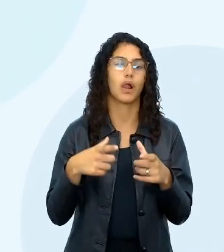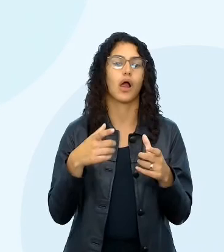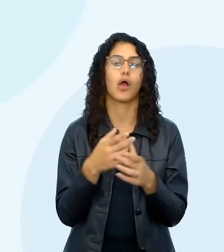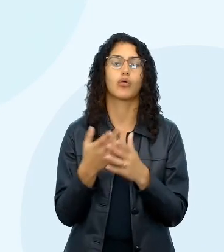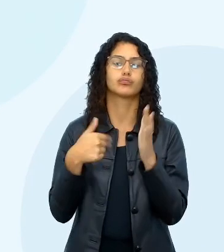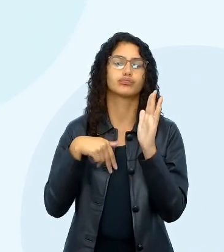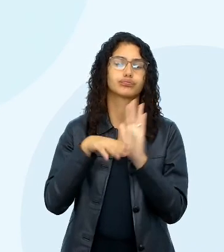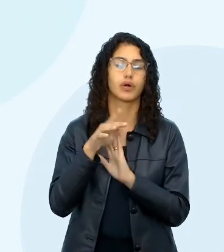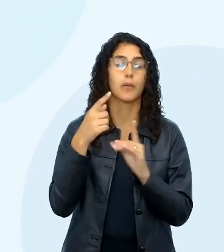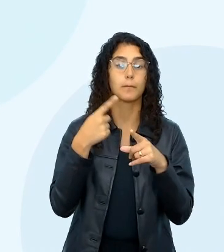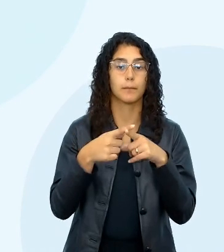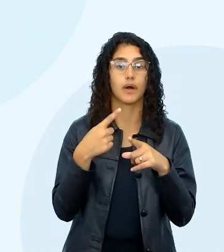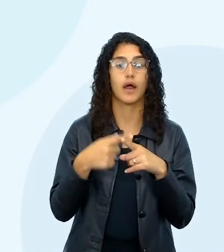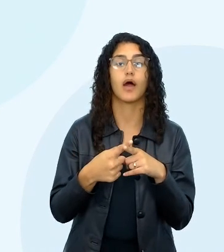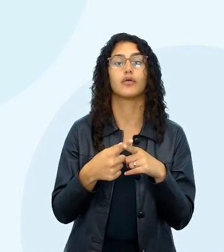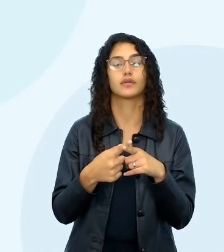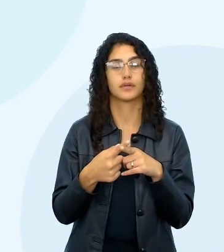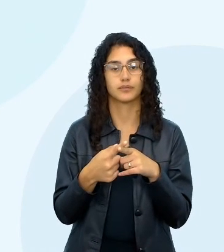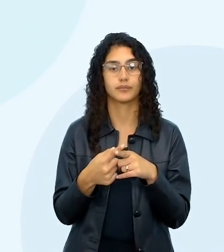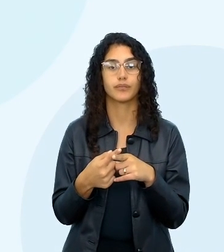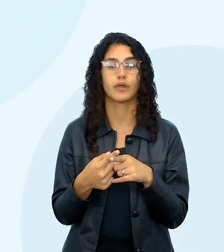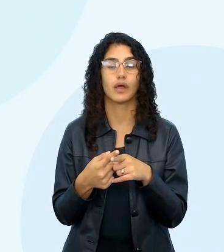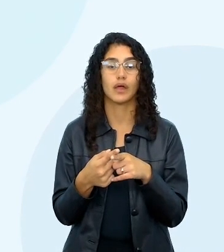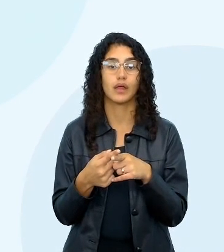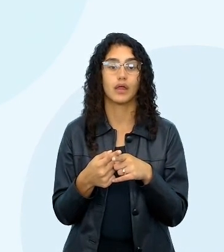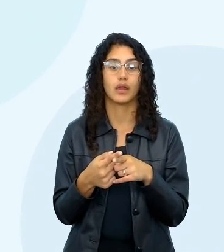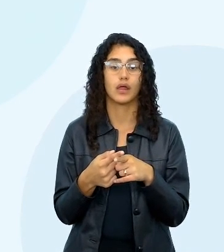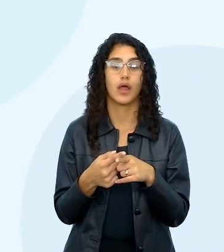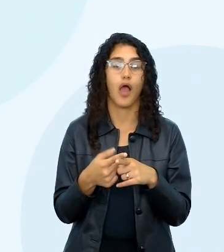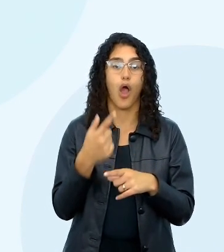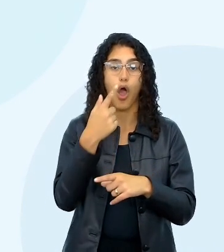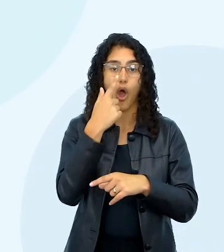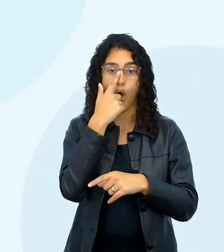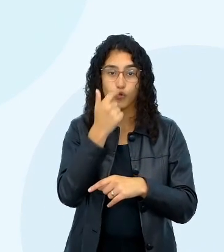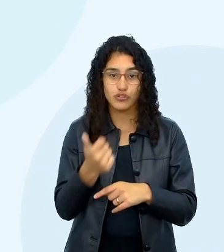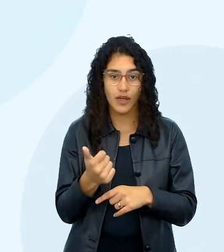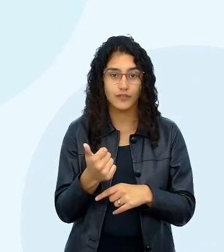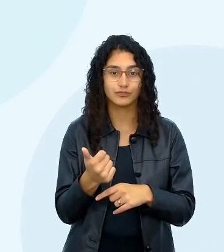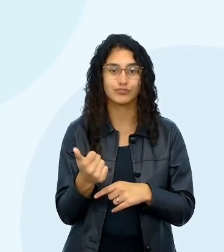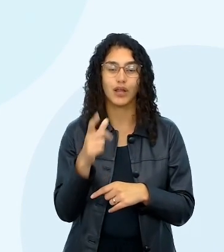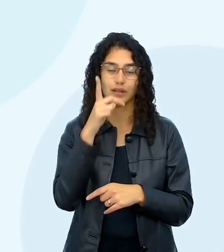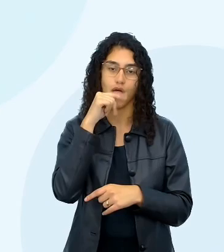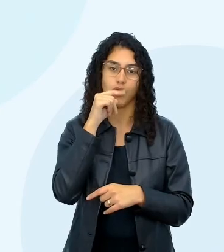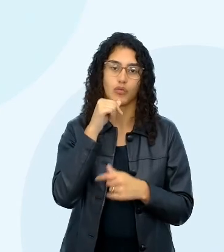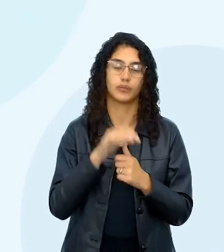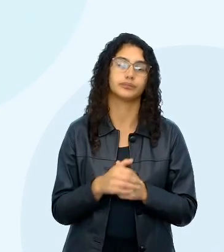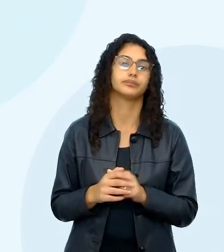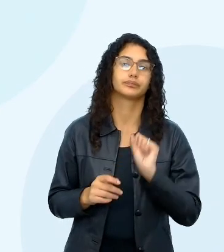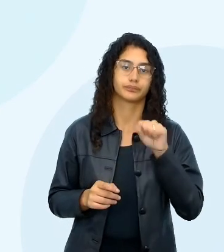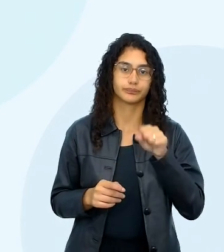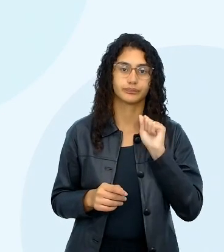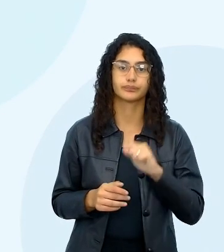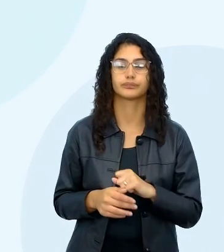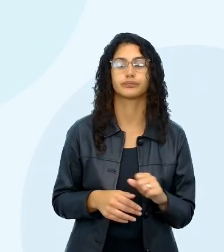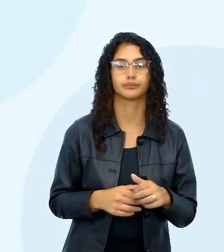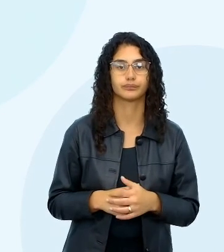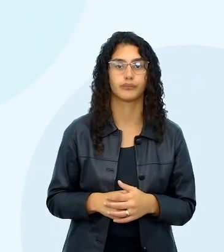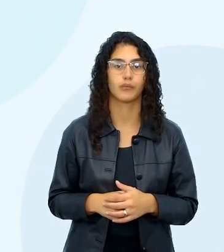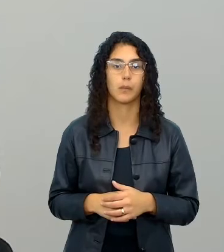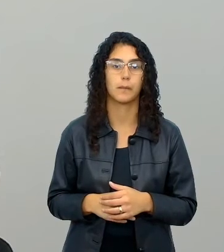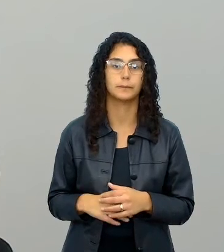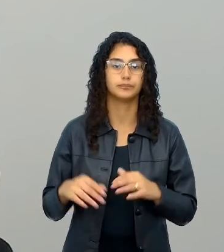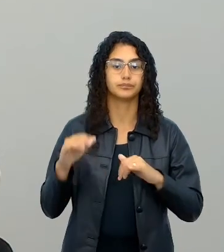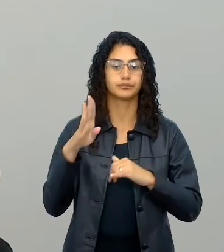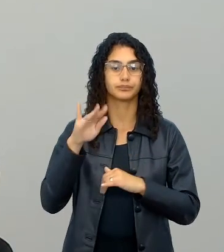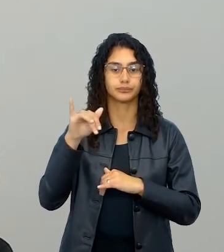muito provavelmente provocado por poluentes, né, professora? Sim, então é a demanda bioquímica